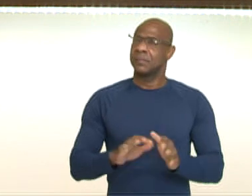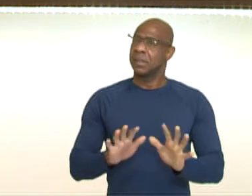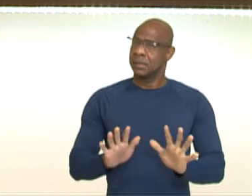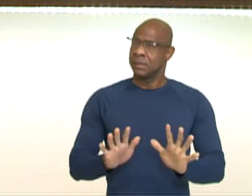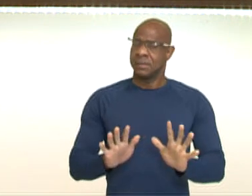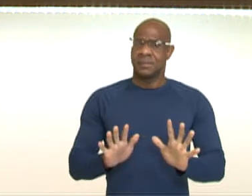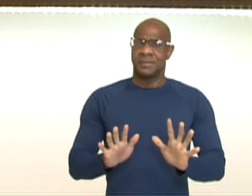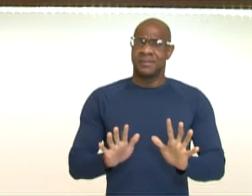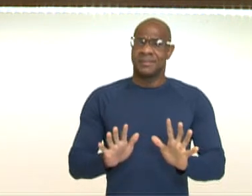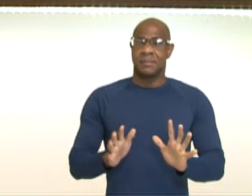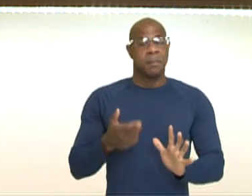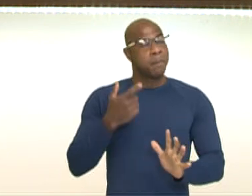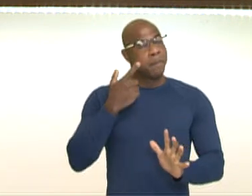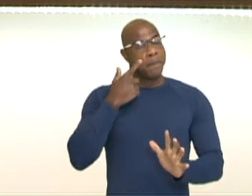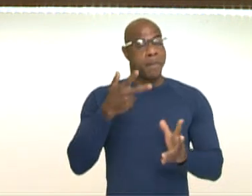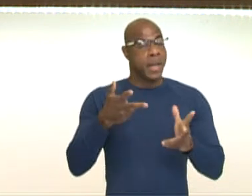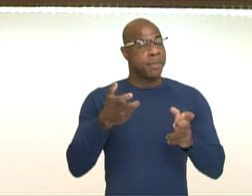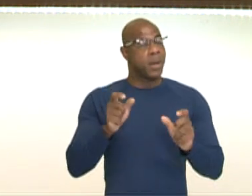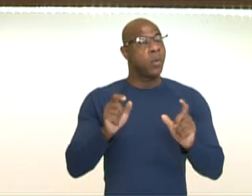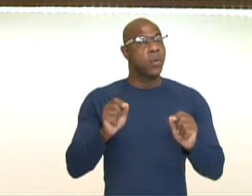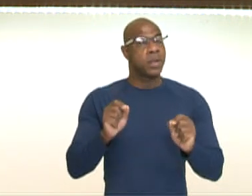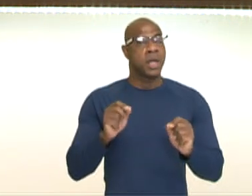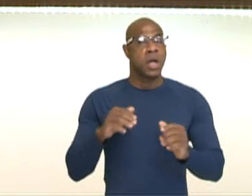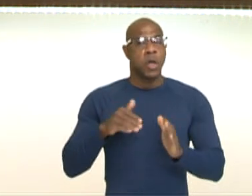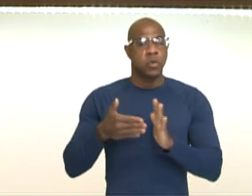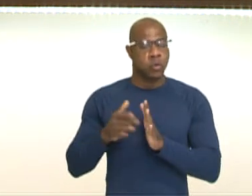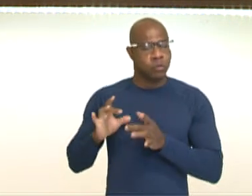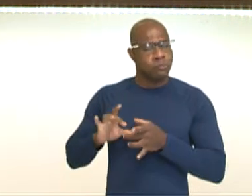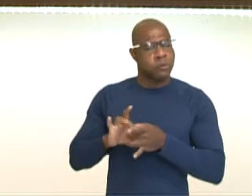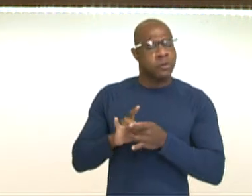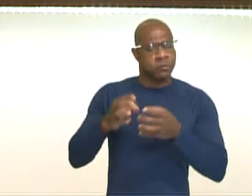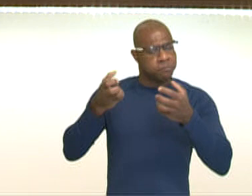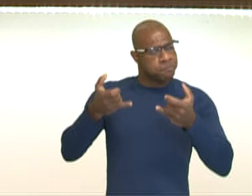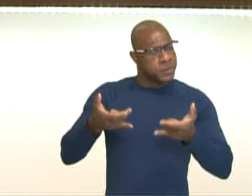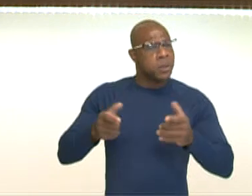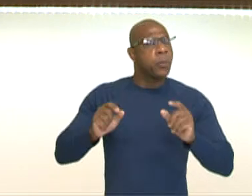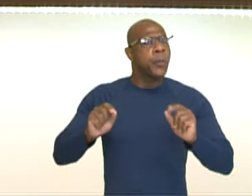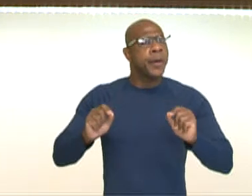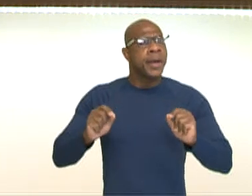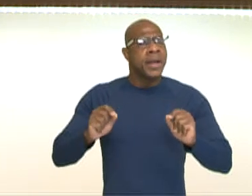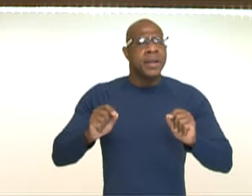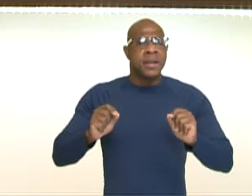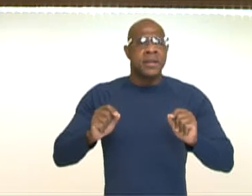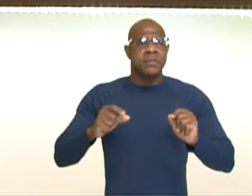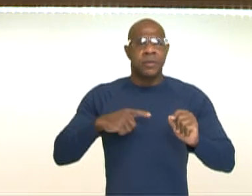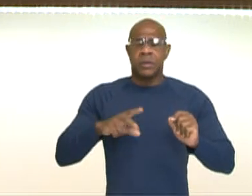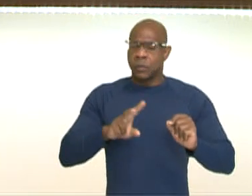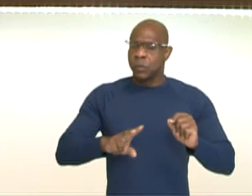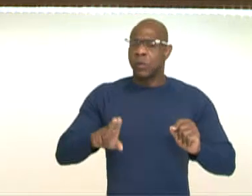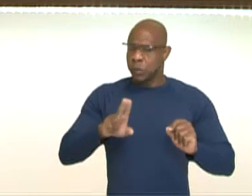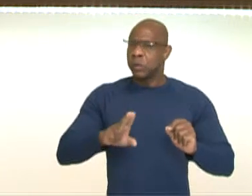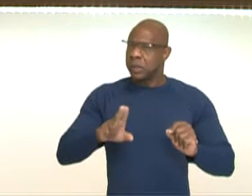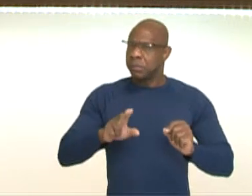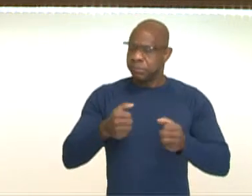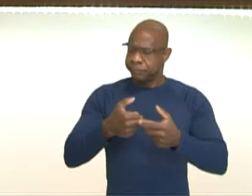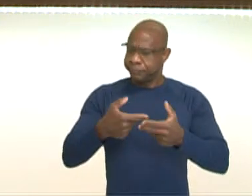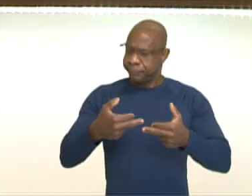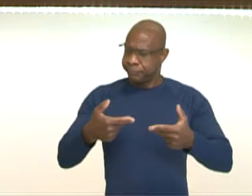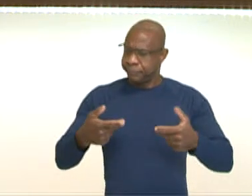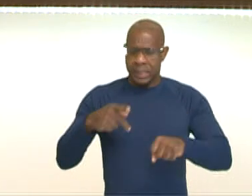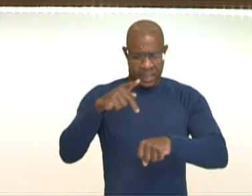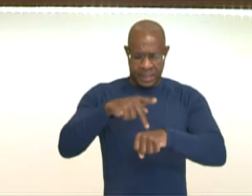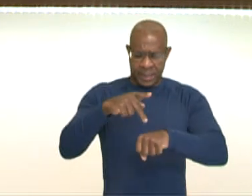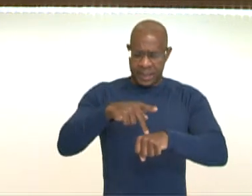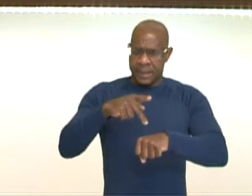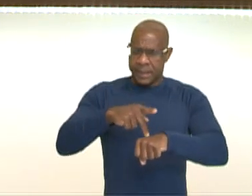Então, ao analisarmos todo o contexto em que nós vivemos, obviamente nós utilizamos muitos recursos naturais e as rochas não